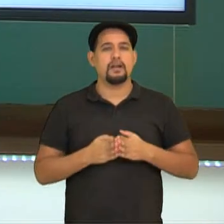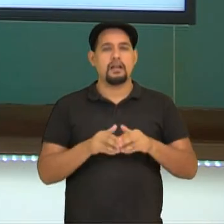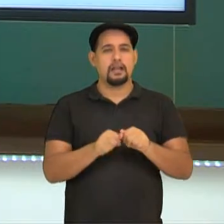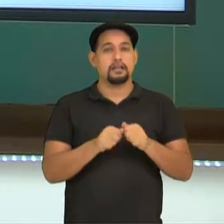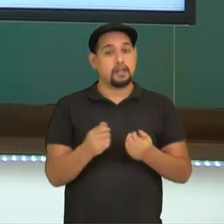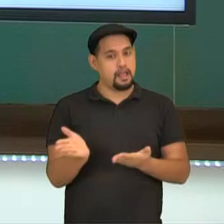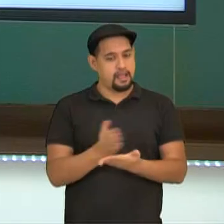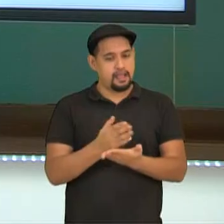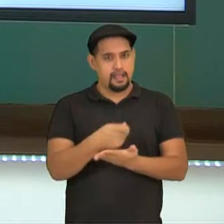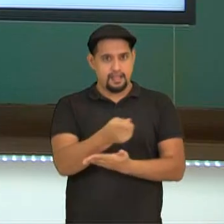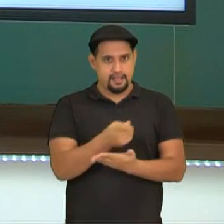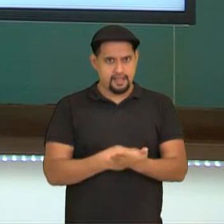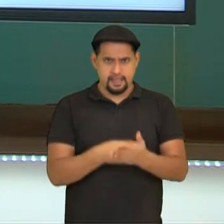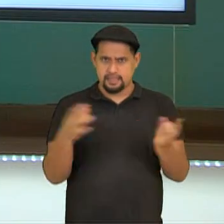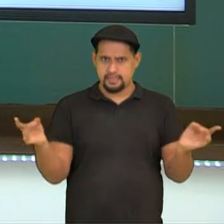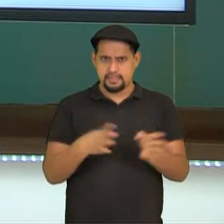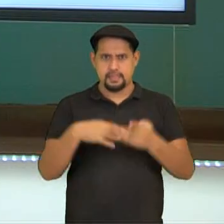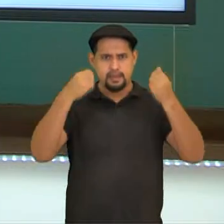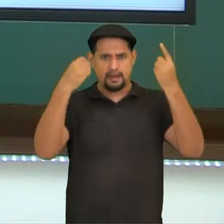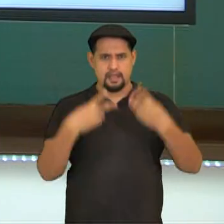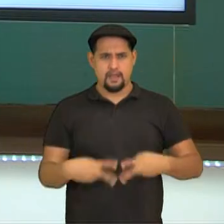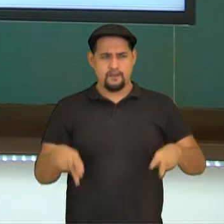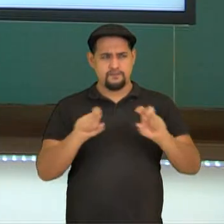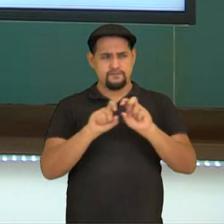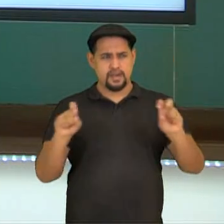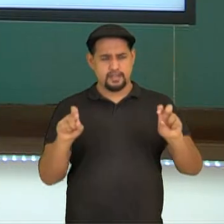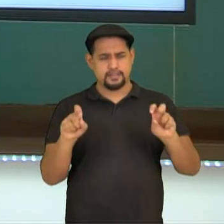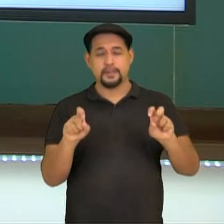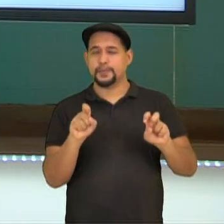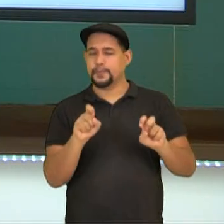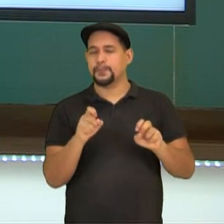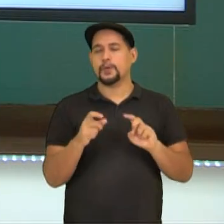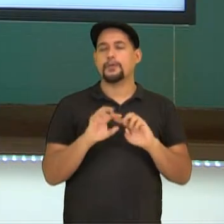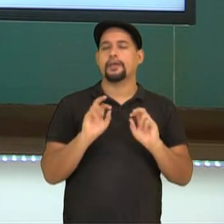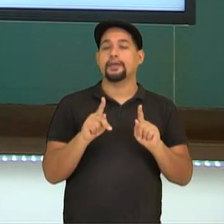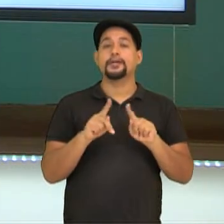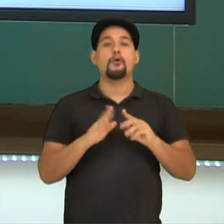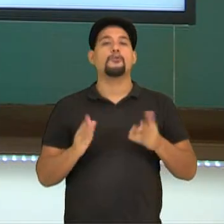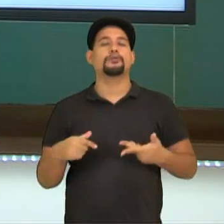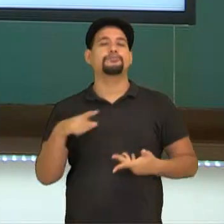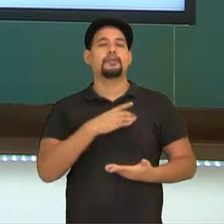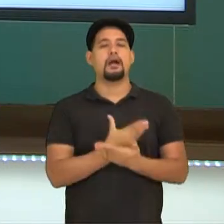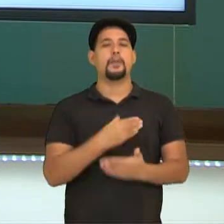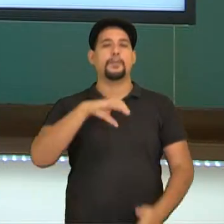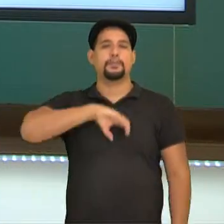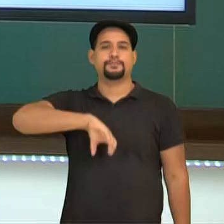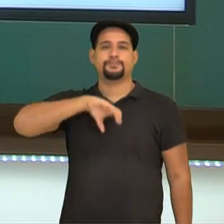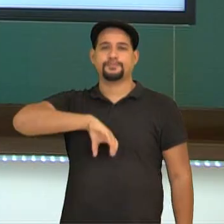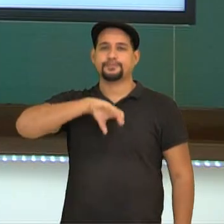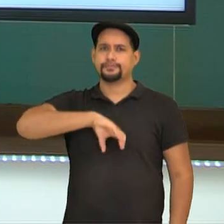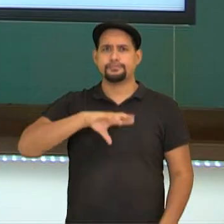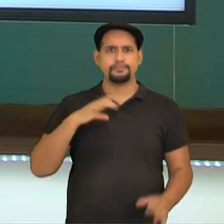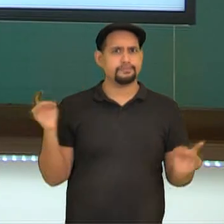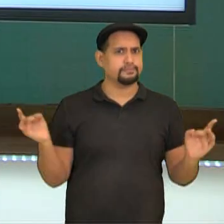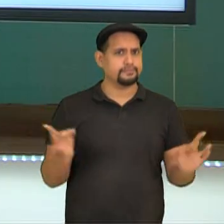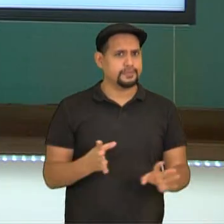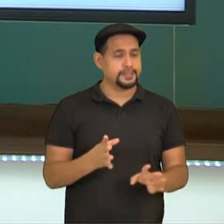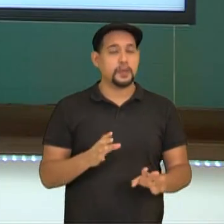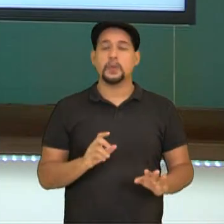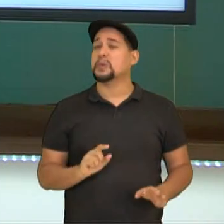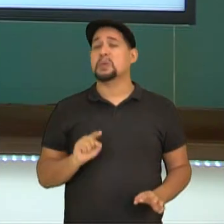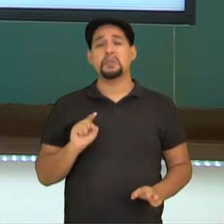passar o caderno. Terminou de falar sua frasezinha? Um ponto. Hoje haverá aula de português. Terminou?